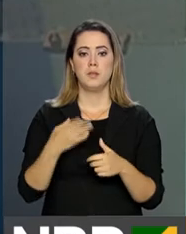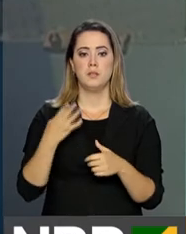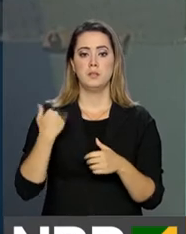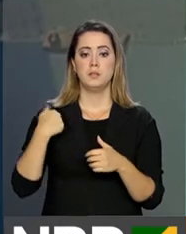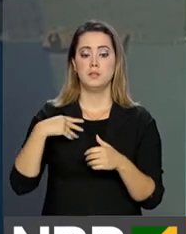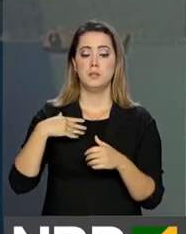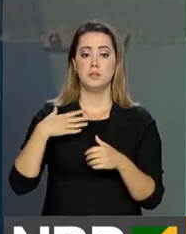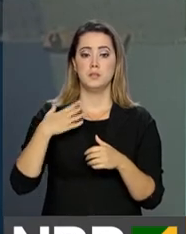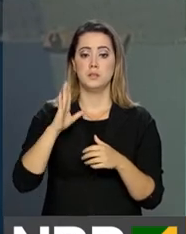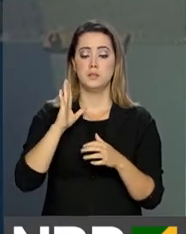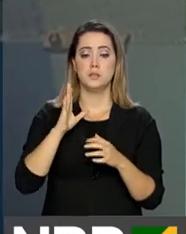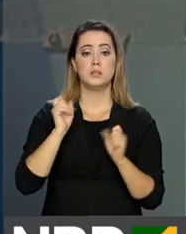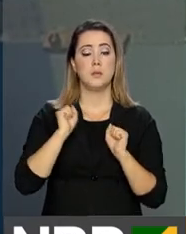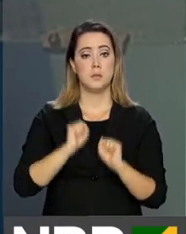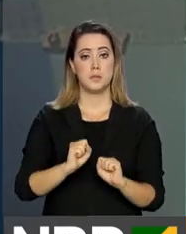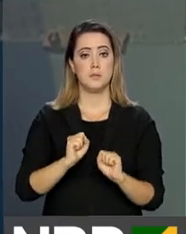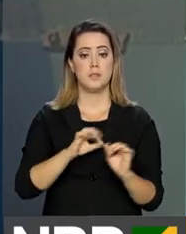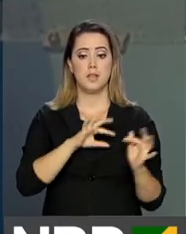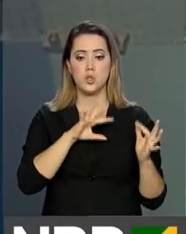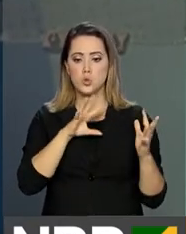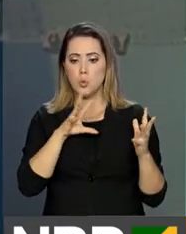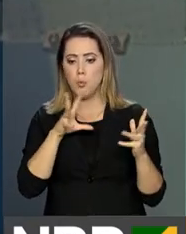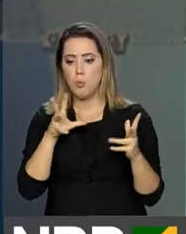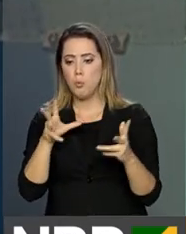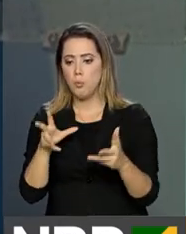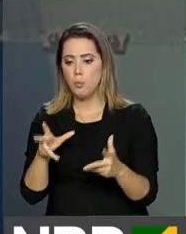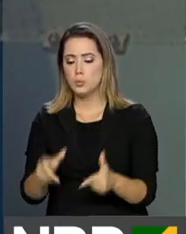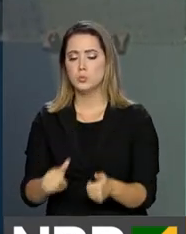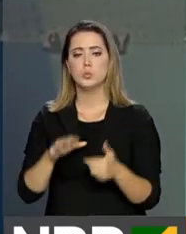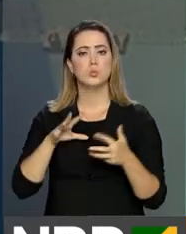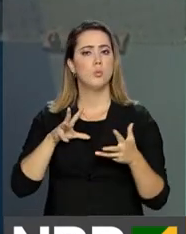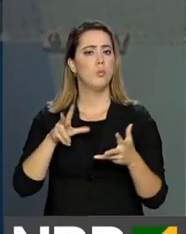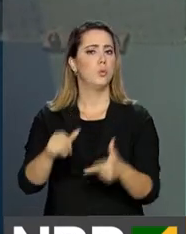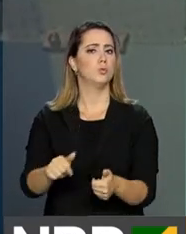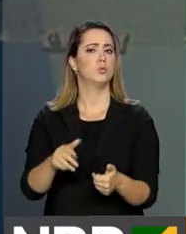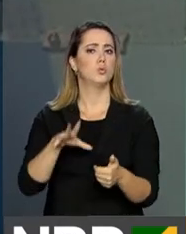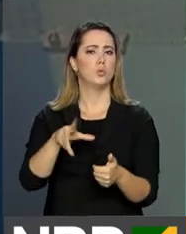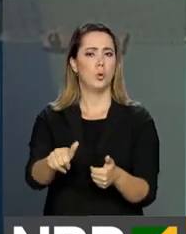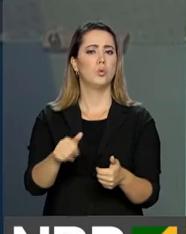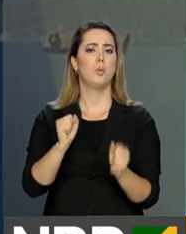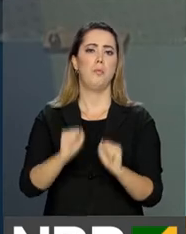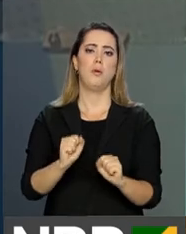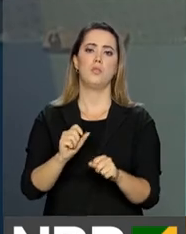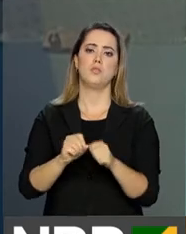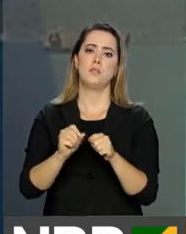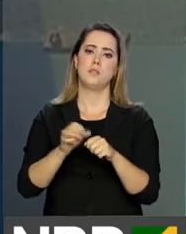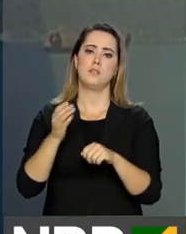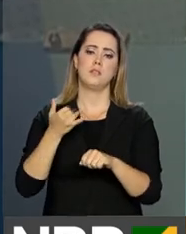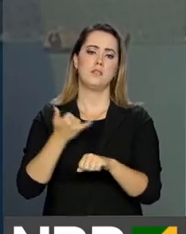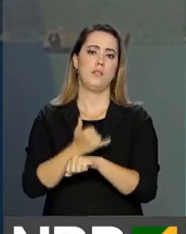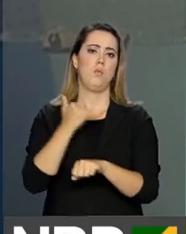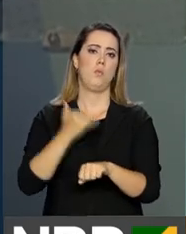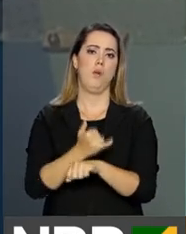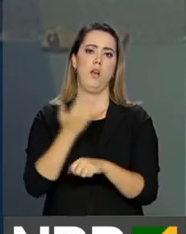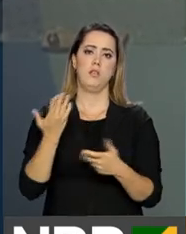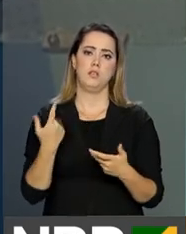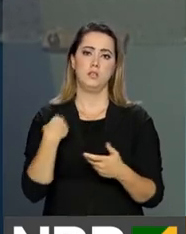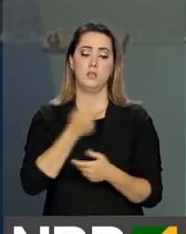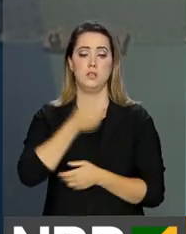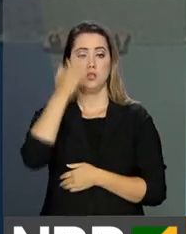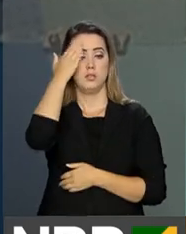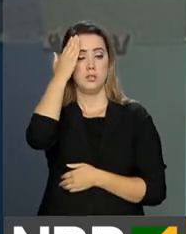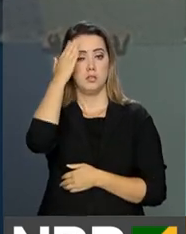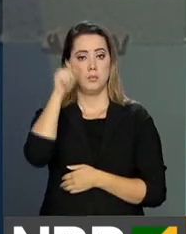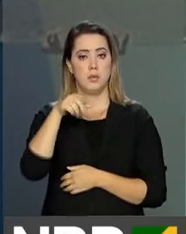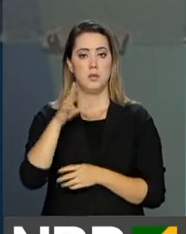de capacidade global de produção do aço, que acaba nos prejudicando. Nós sabemos que um mercado